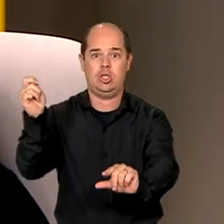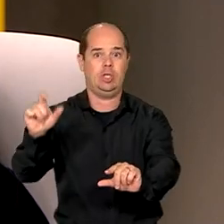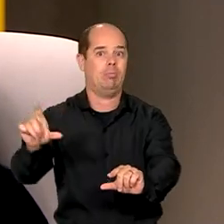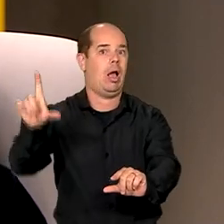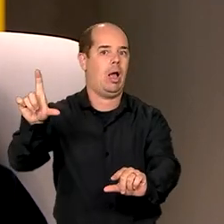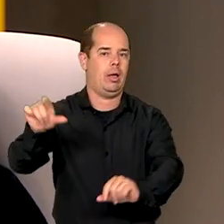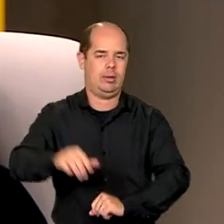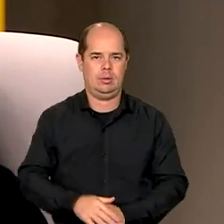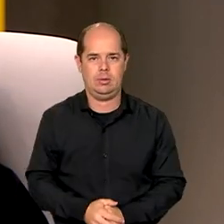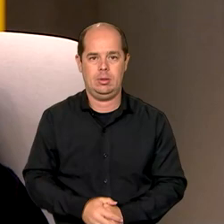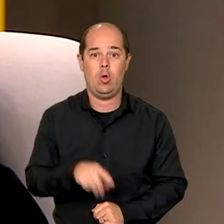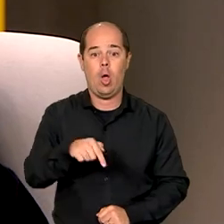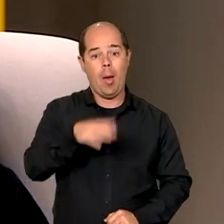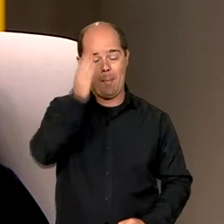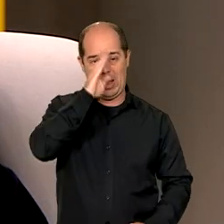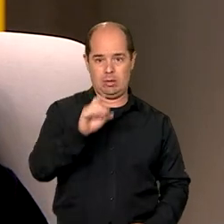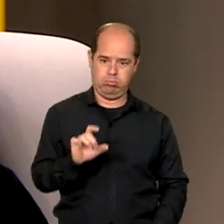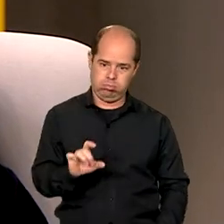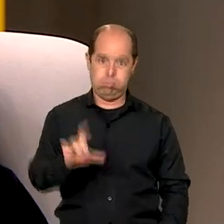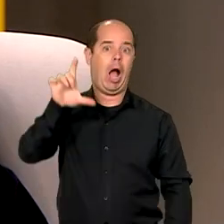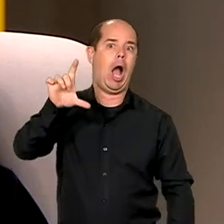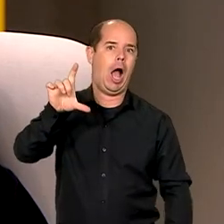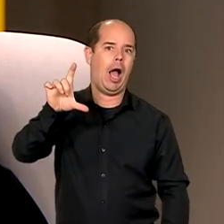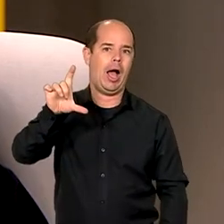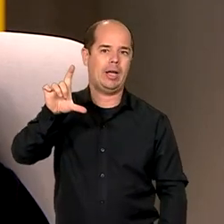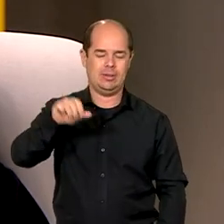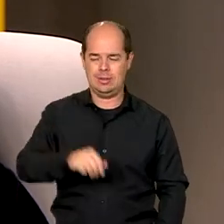uma quantidade maior de agentes